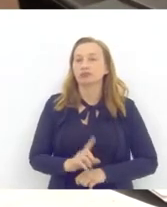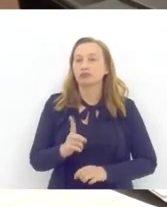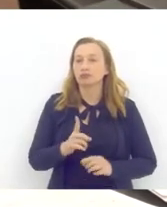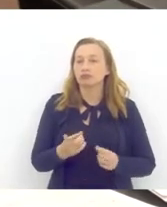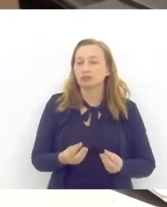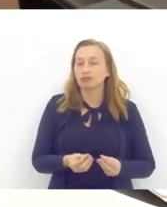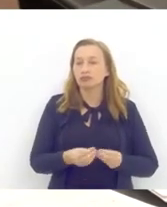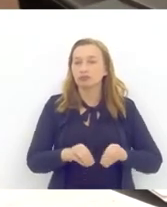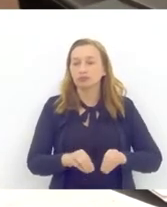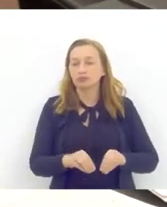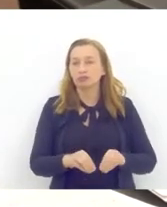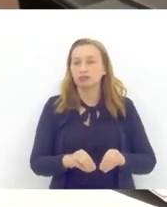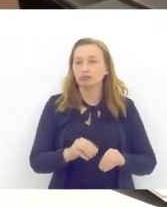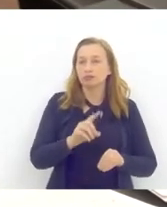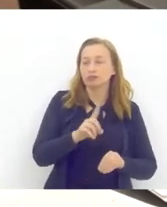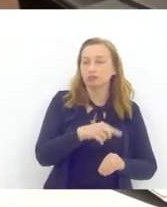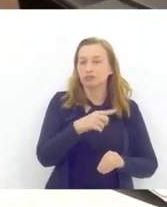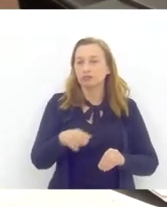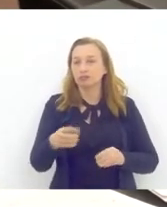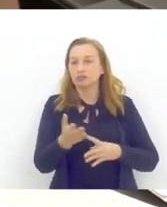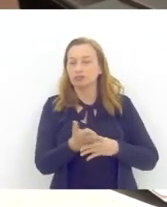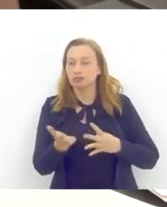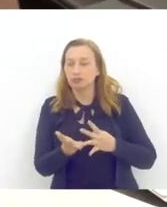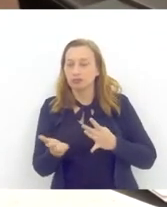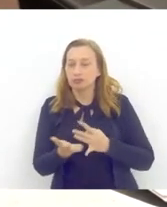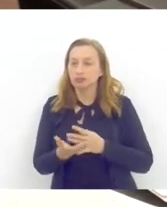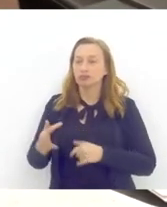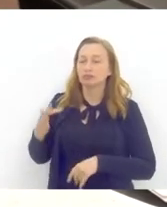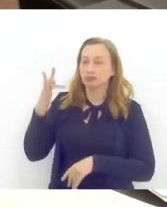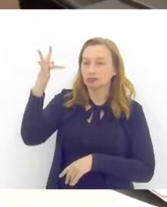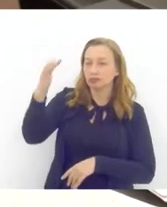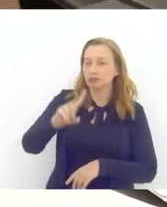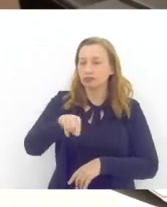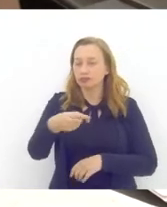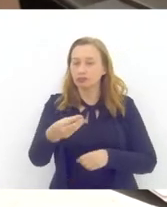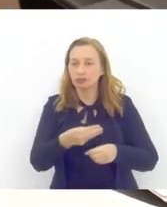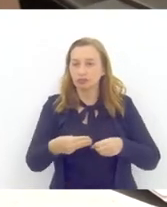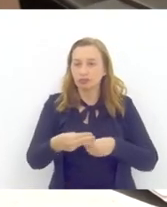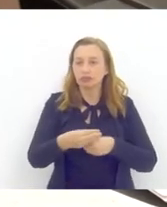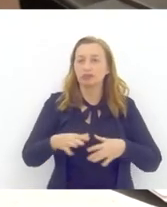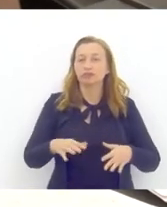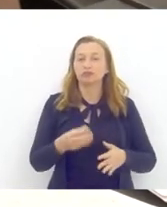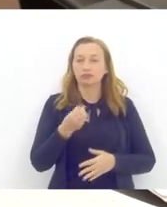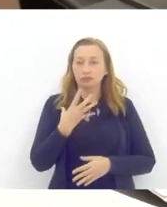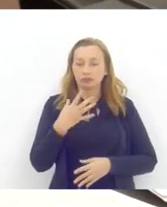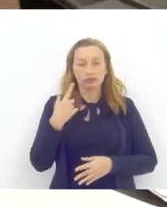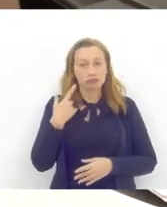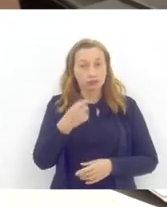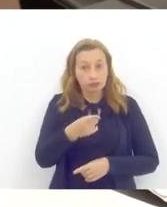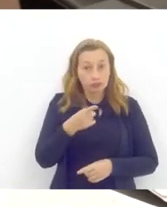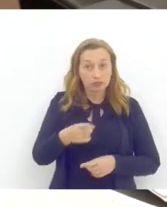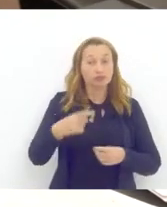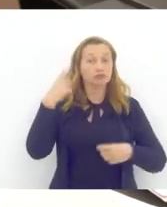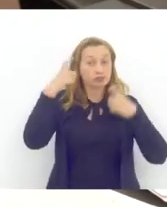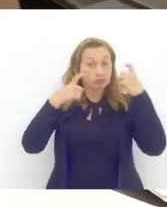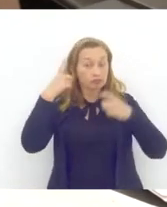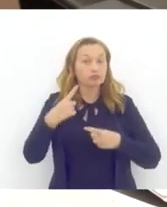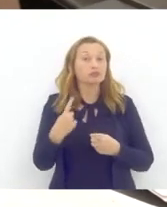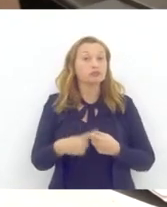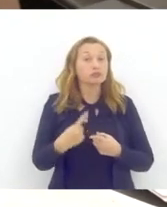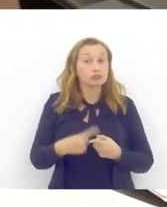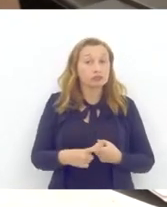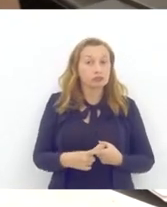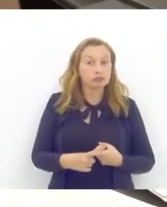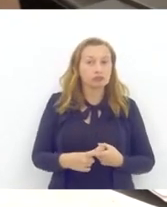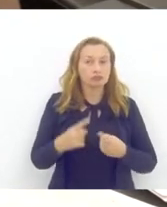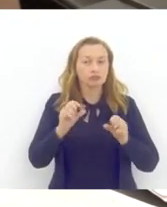o aniquilamento das parcelas futuras aos demais municípios. Bem, isso nos preocupa bastante, primeiro porque